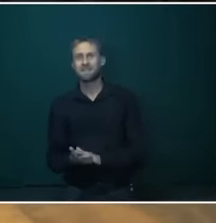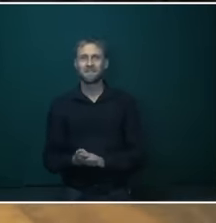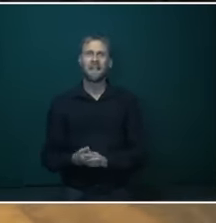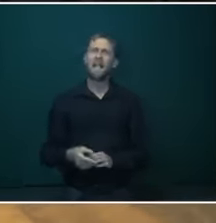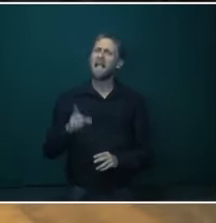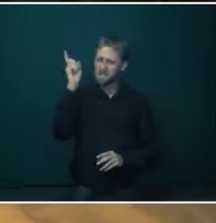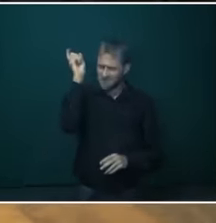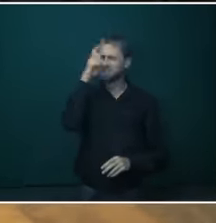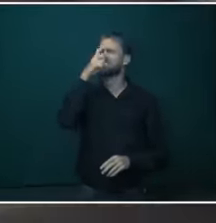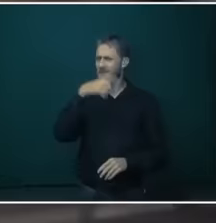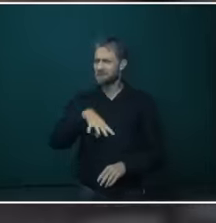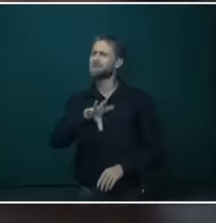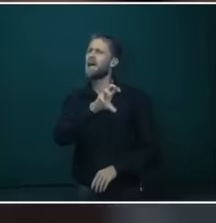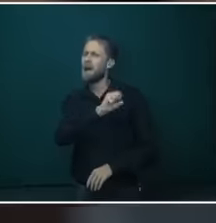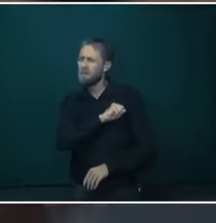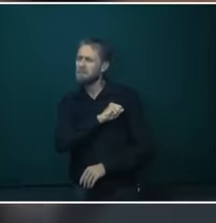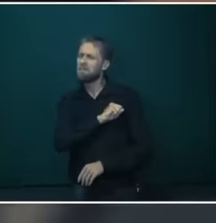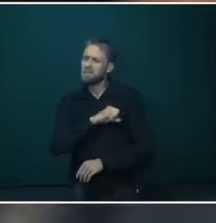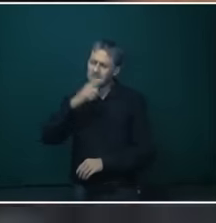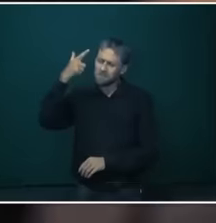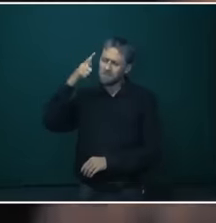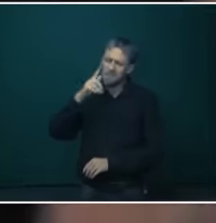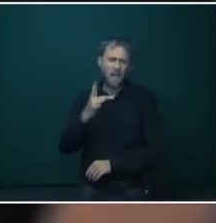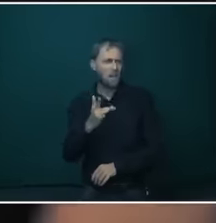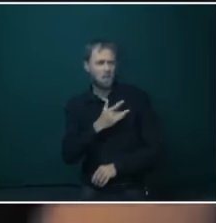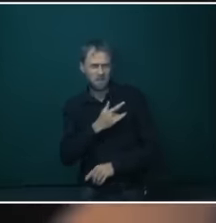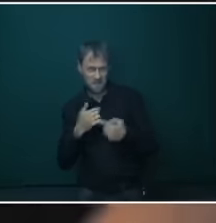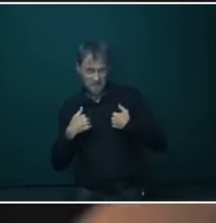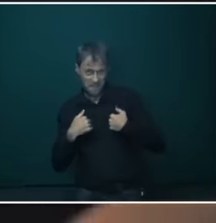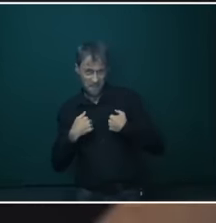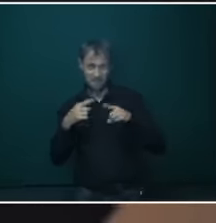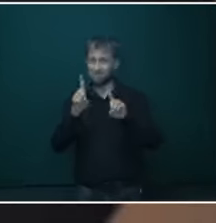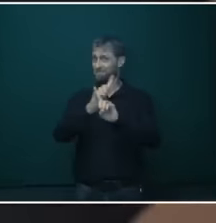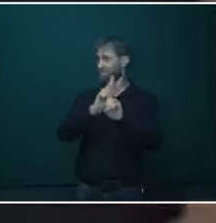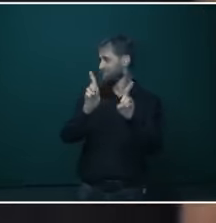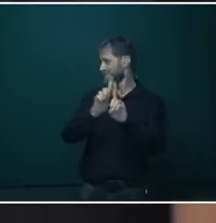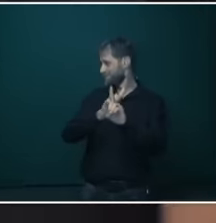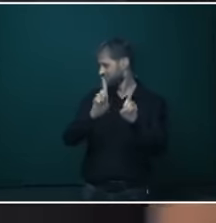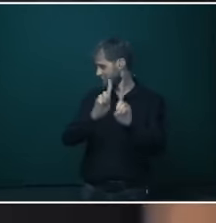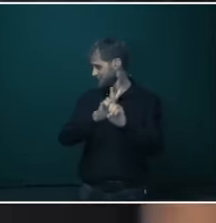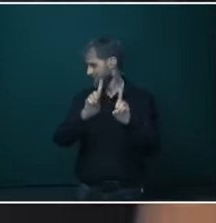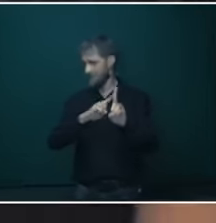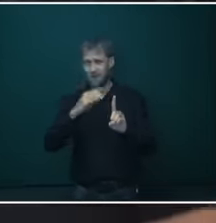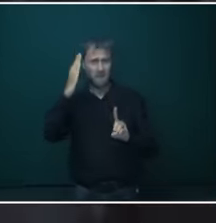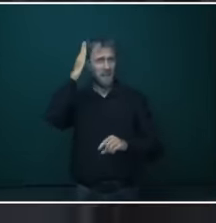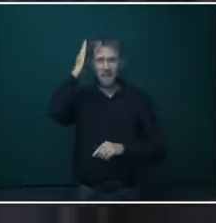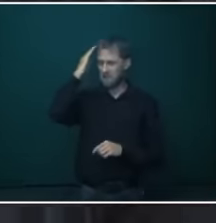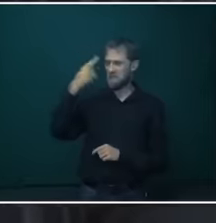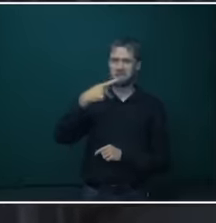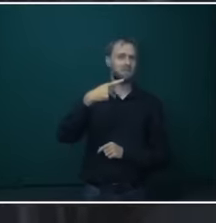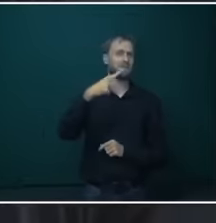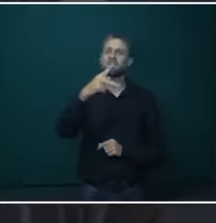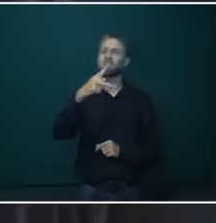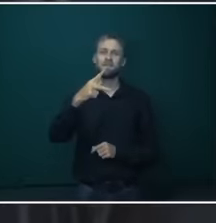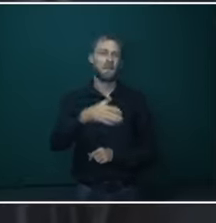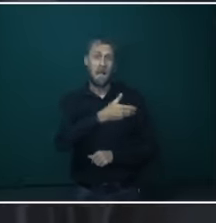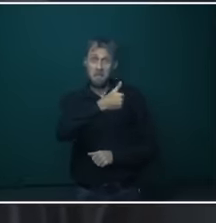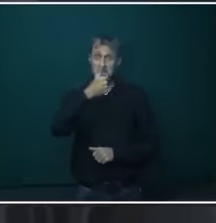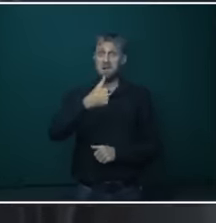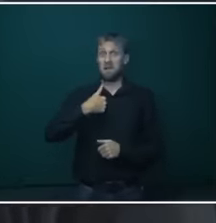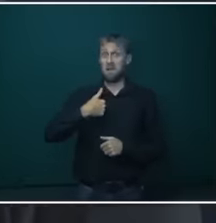vai ser difícil eu me apaixonar de novo, e a culpa é sua.